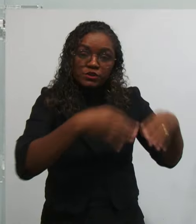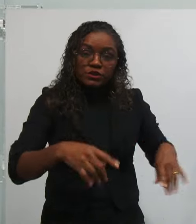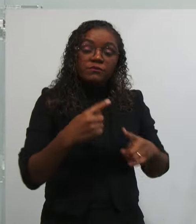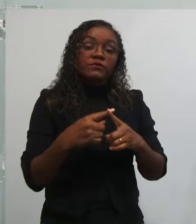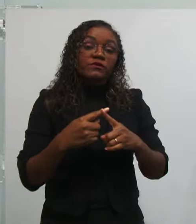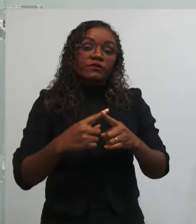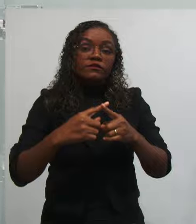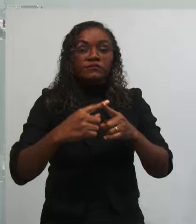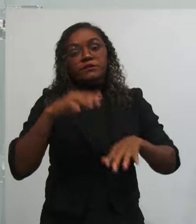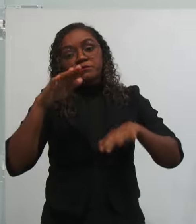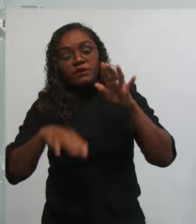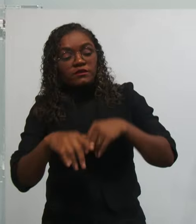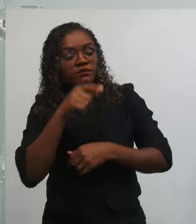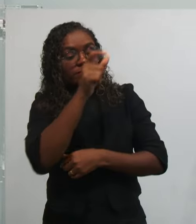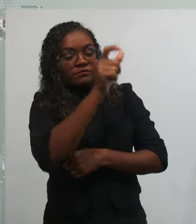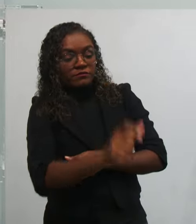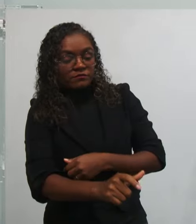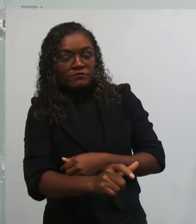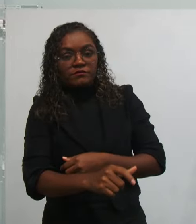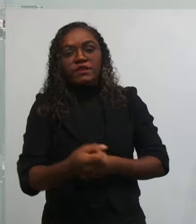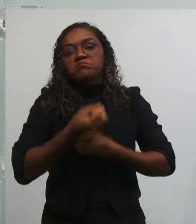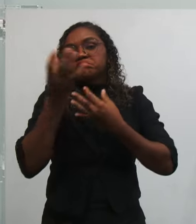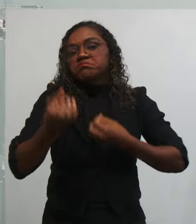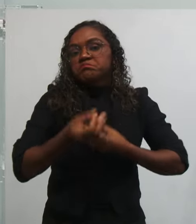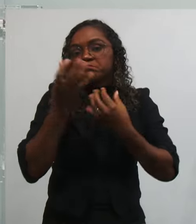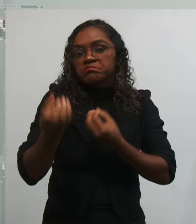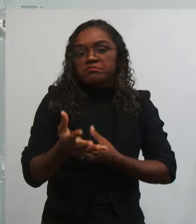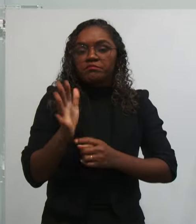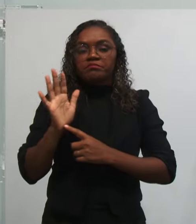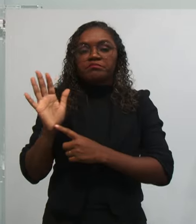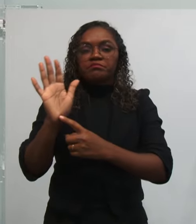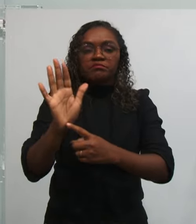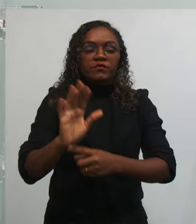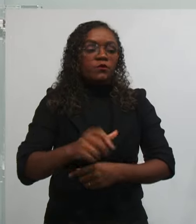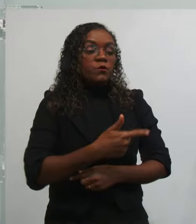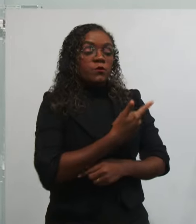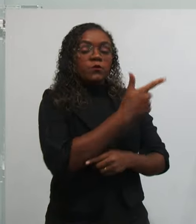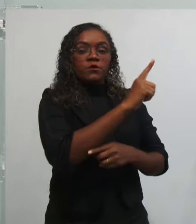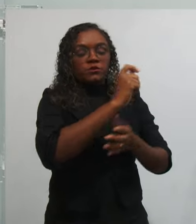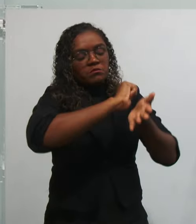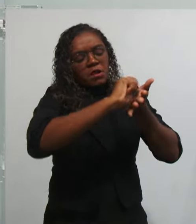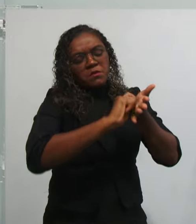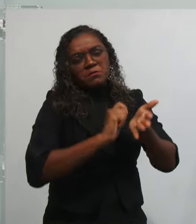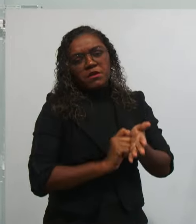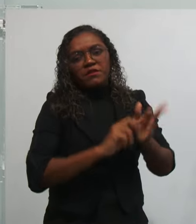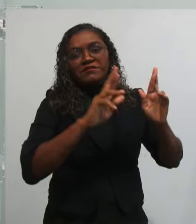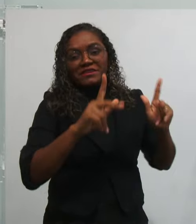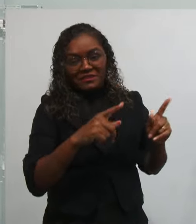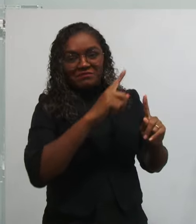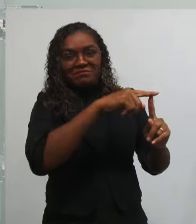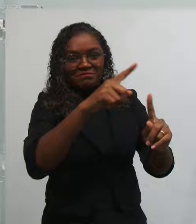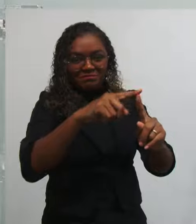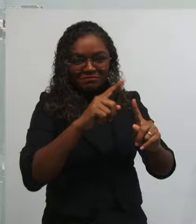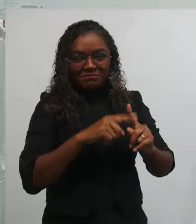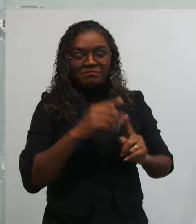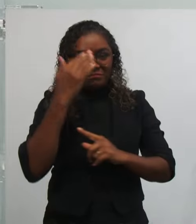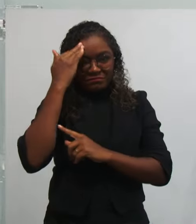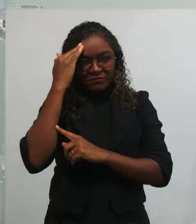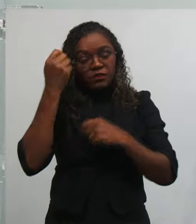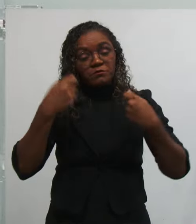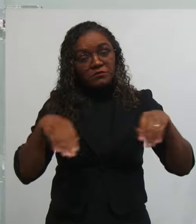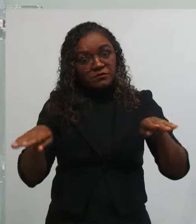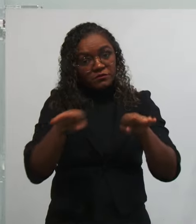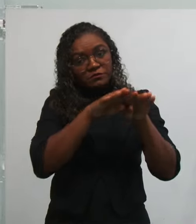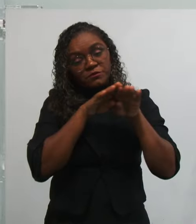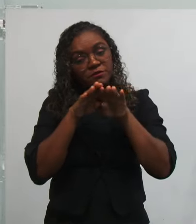ele consiga expressar aquilo que ele aprendeu então o ideal é ter equilíbrio na escolha desse instrumento buscando